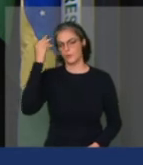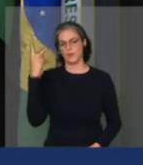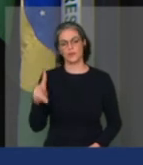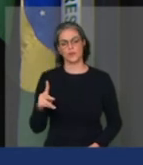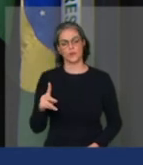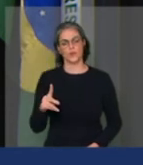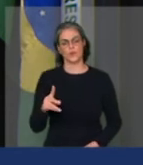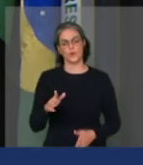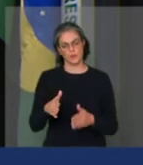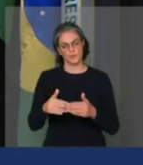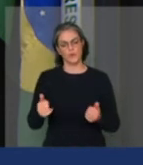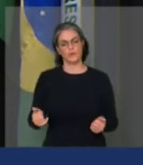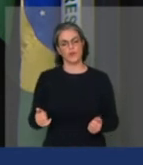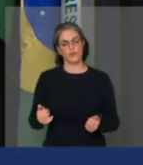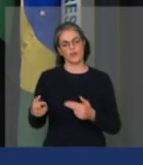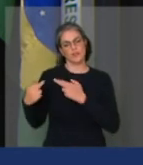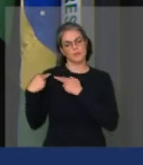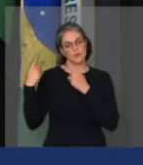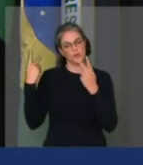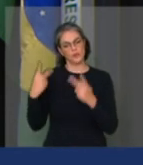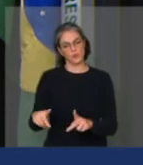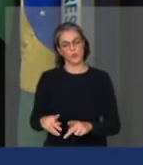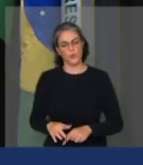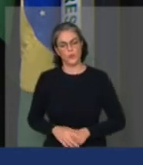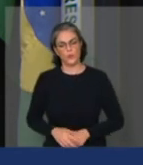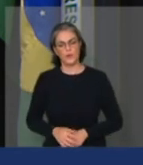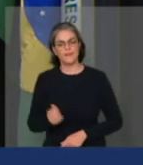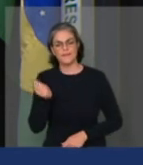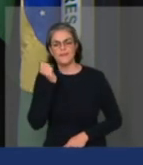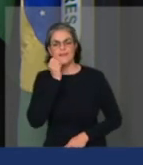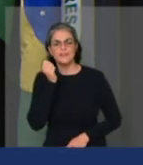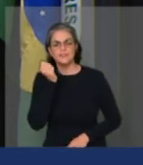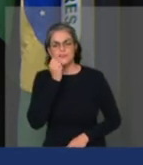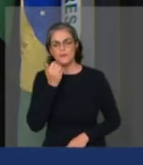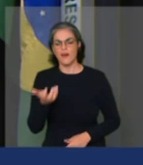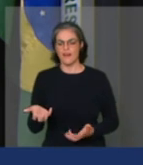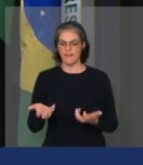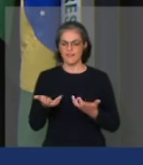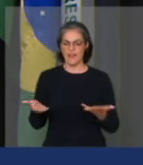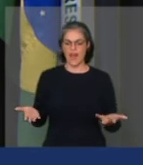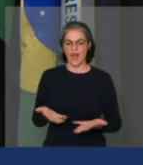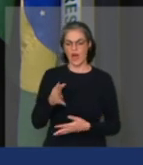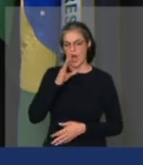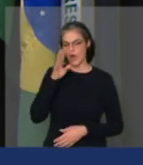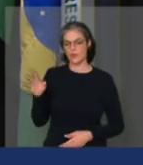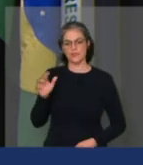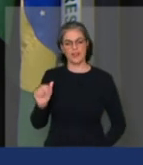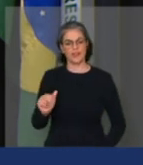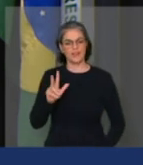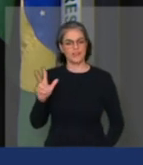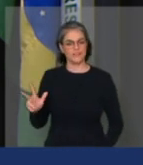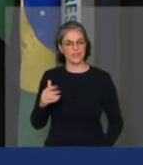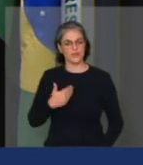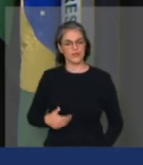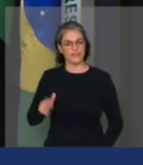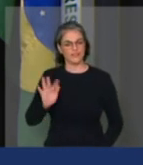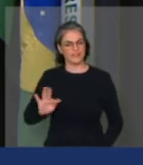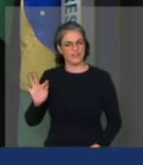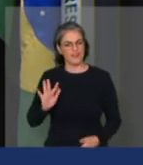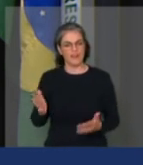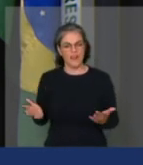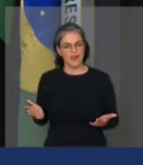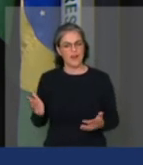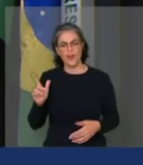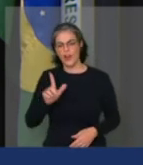mau-caráter aço Matheus buhh como é que você tem a cara de pau de querer jogar sua responsabilidade pela Anvisa para o governo federal é